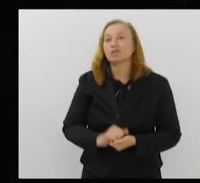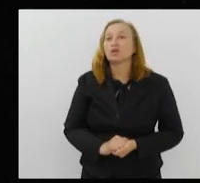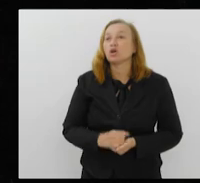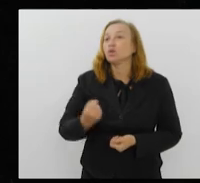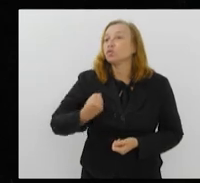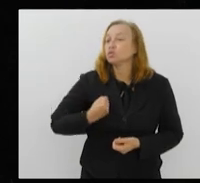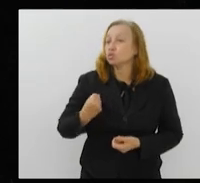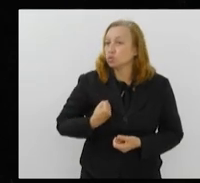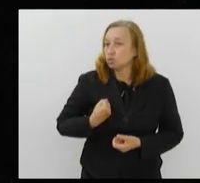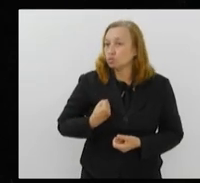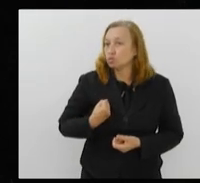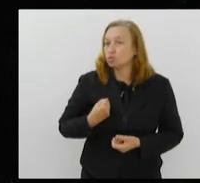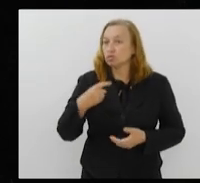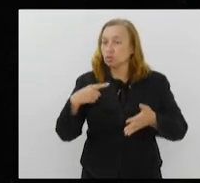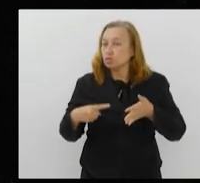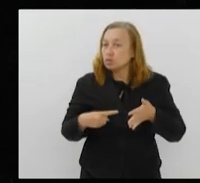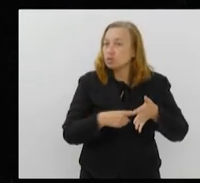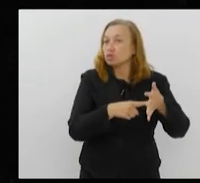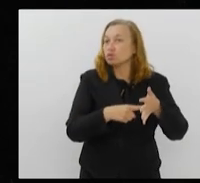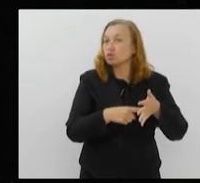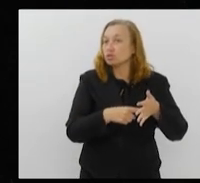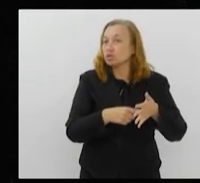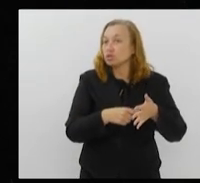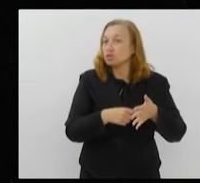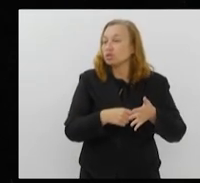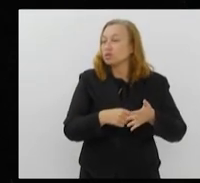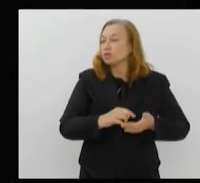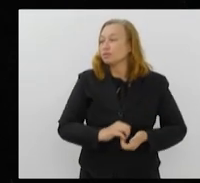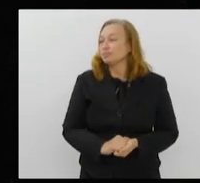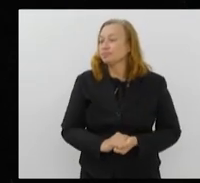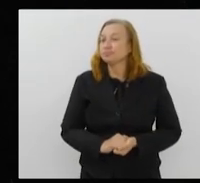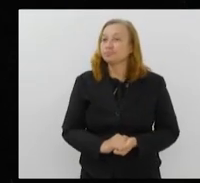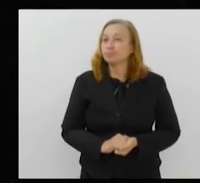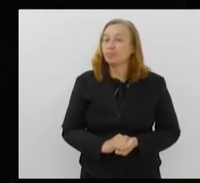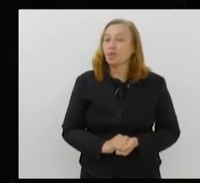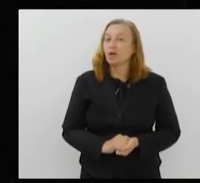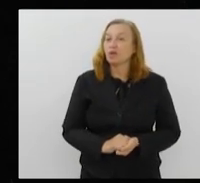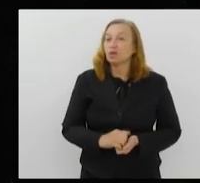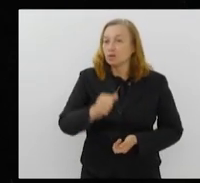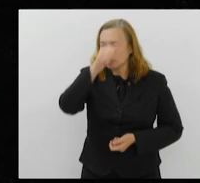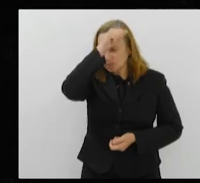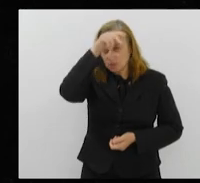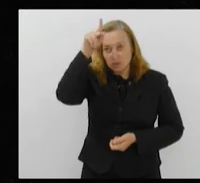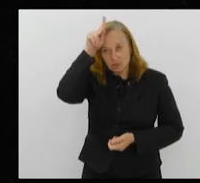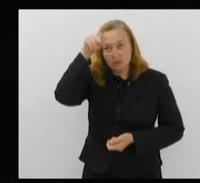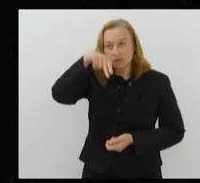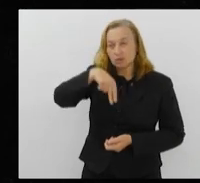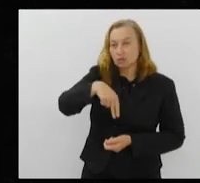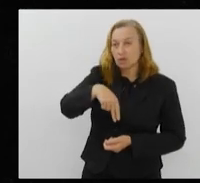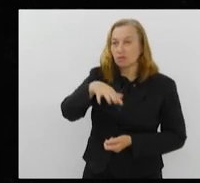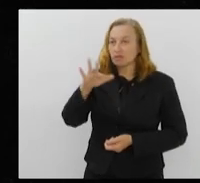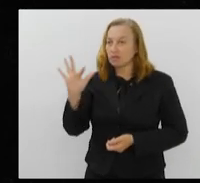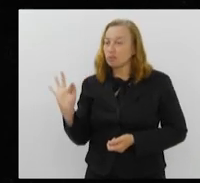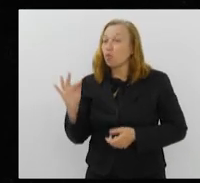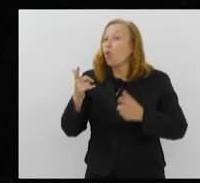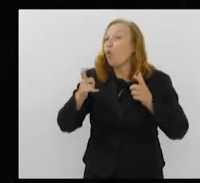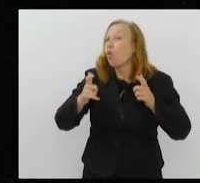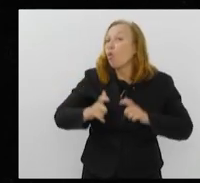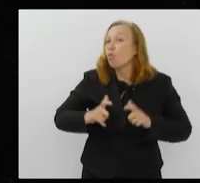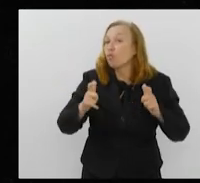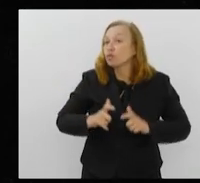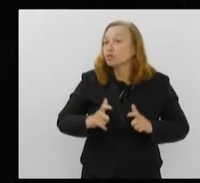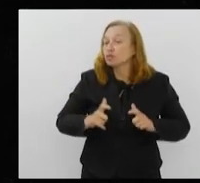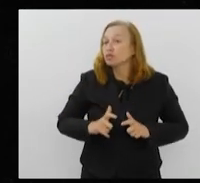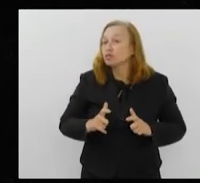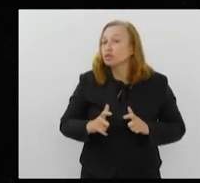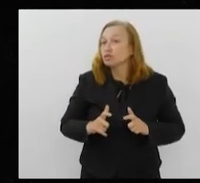número dessas denúncias que chegaram até mim vieram do município de Nova Friburgo, onde, com